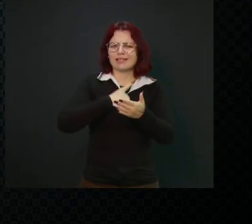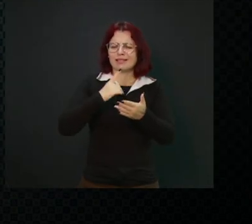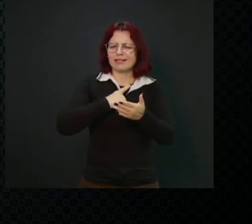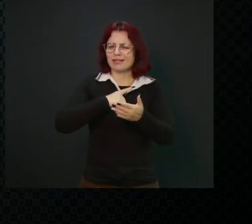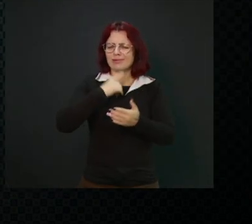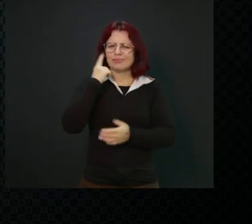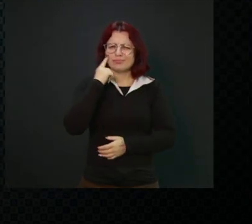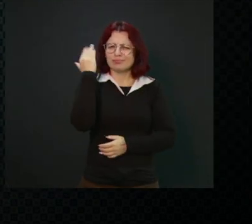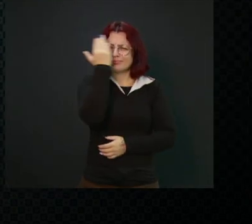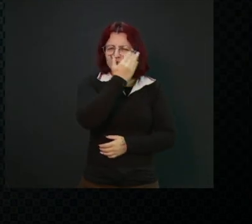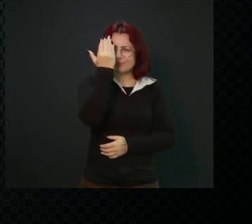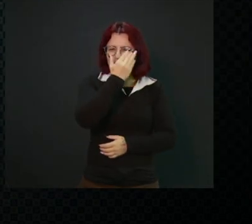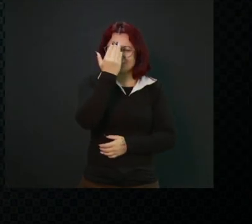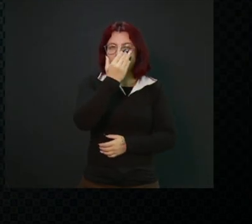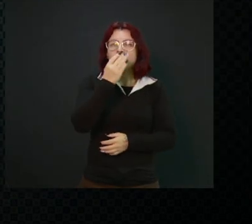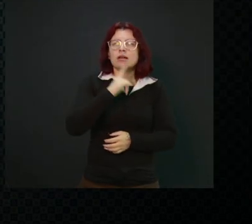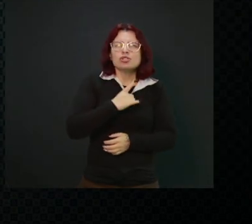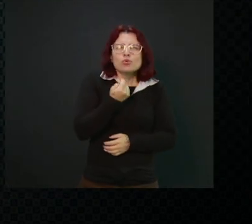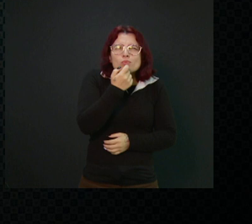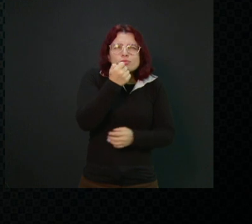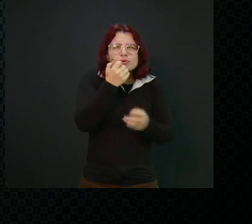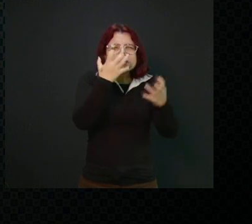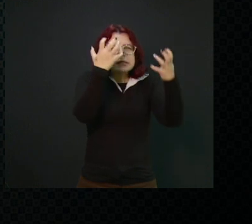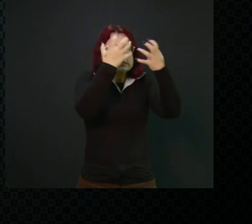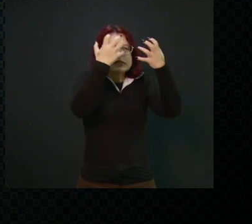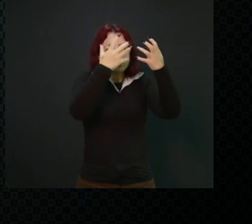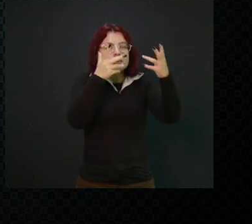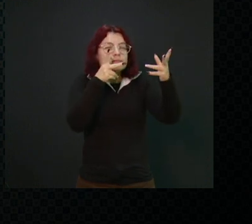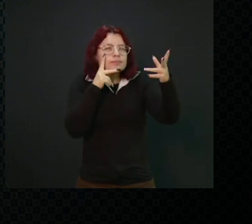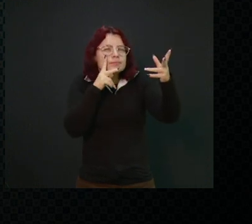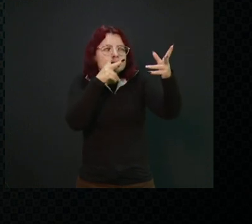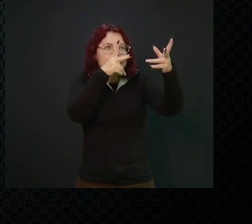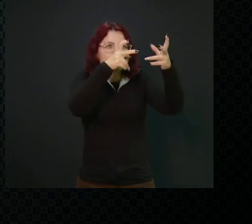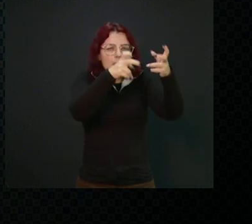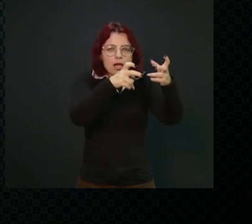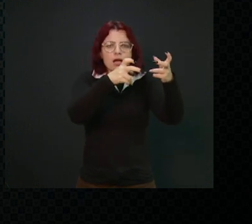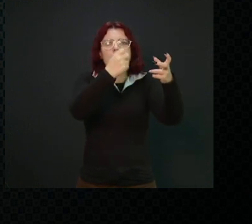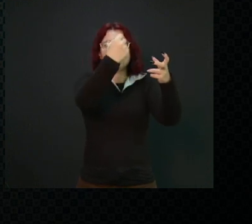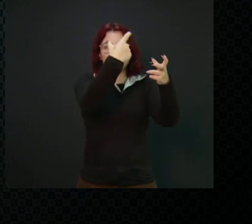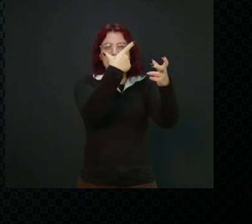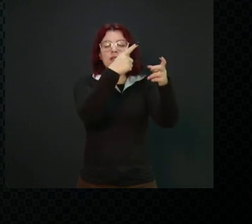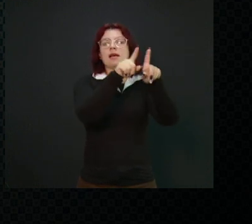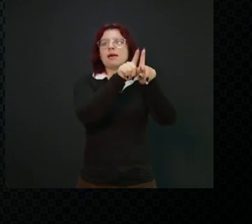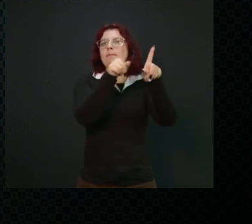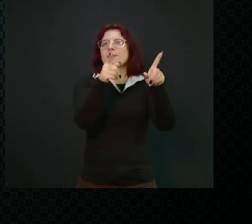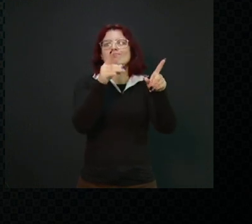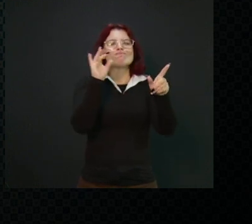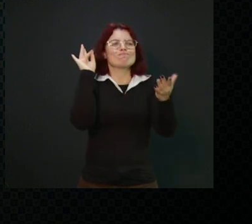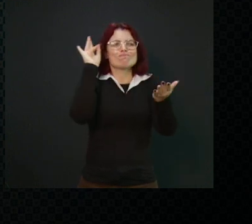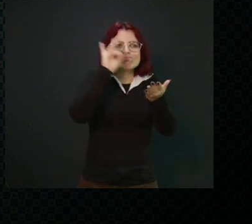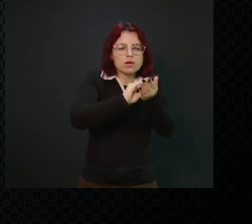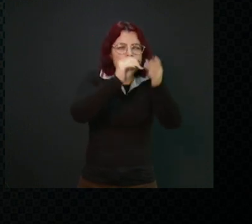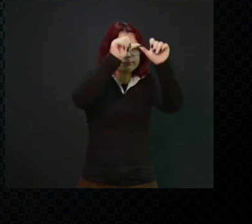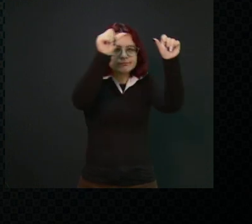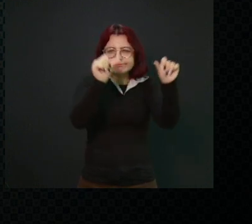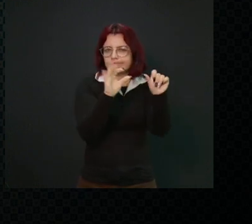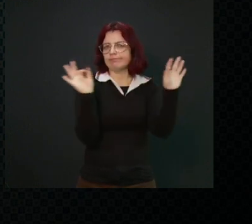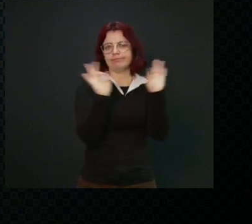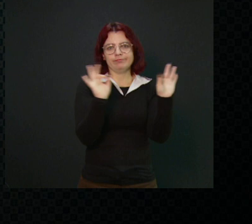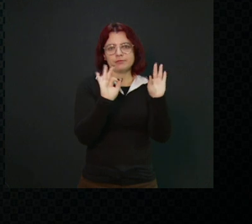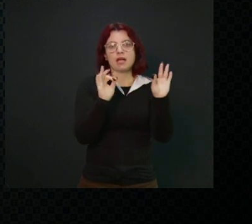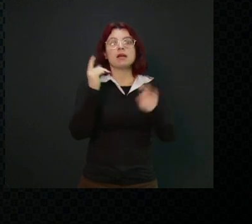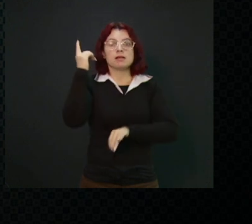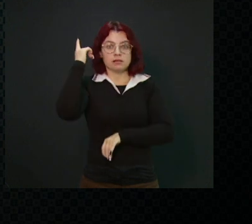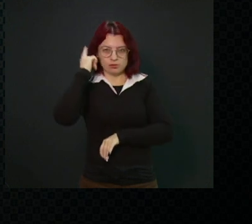percepção luminosa, mas microftalmia, e ela entra na classificação da surdo-cegueira plus, porque ela também tem outros